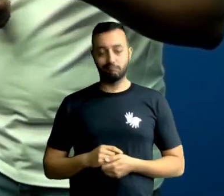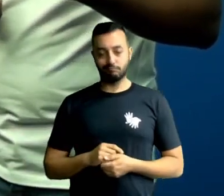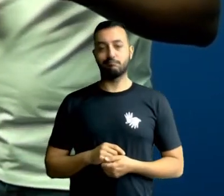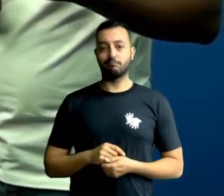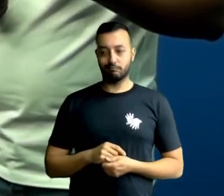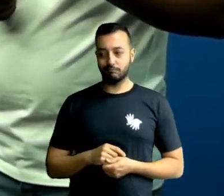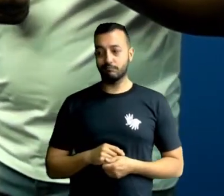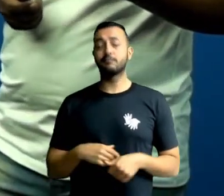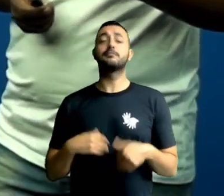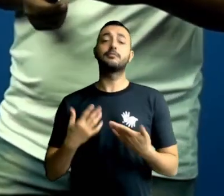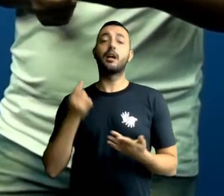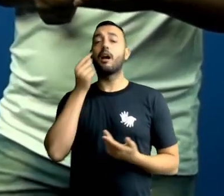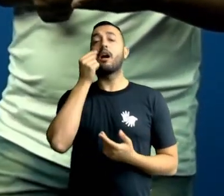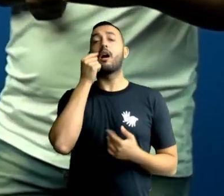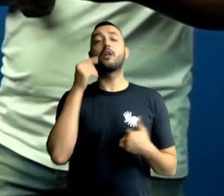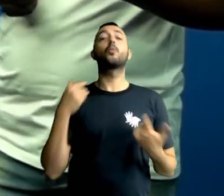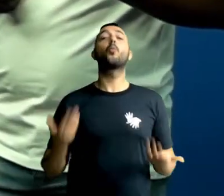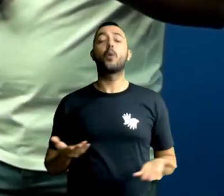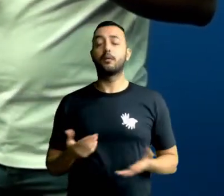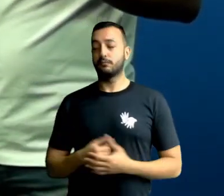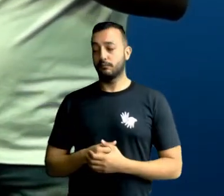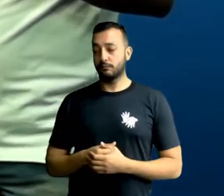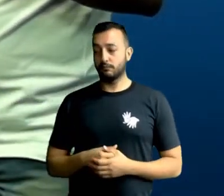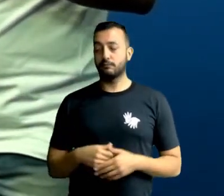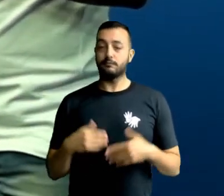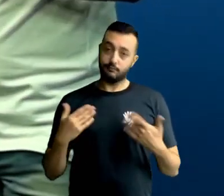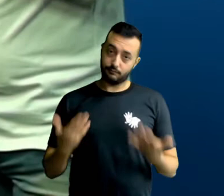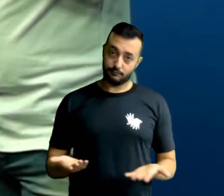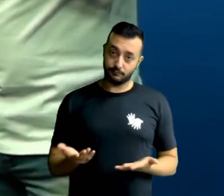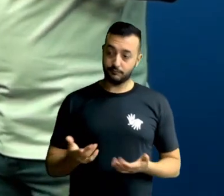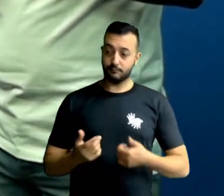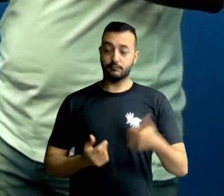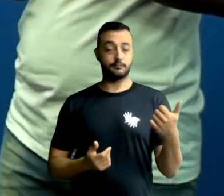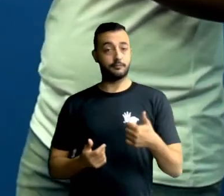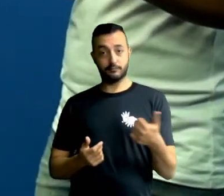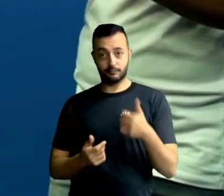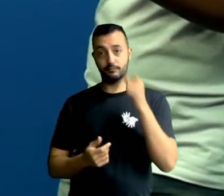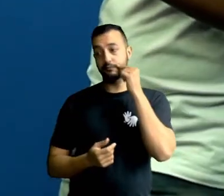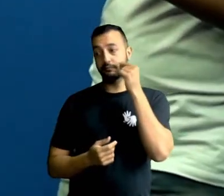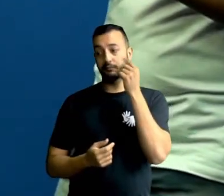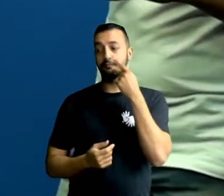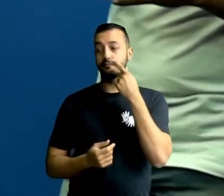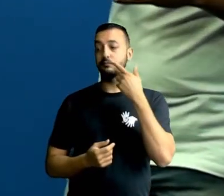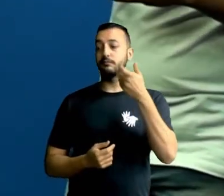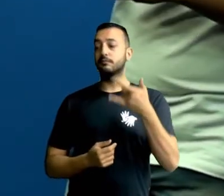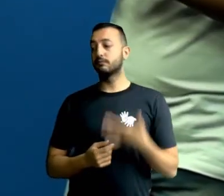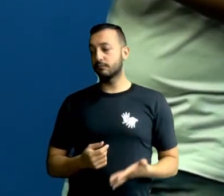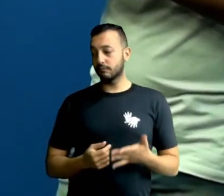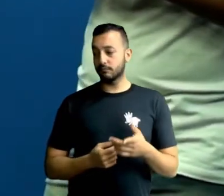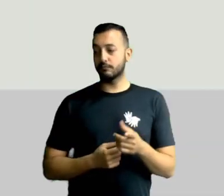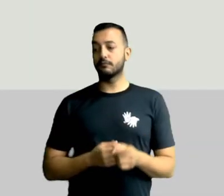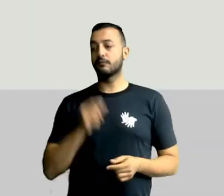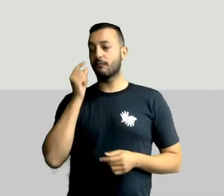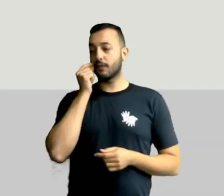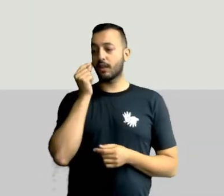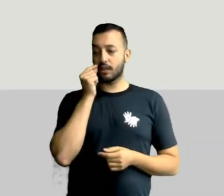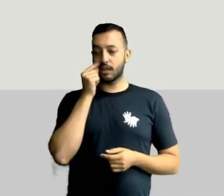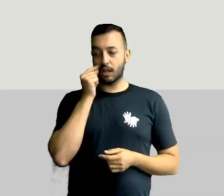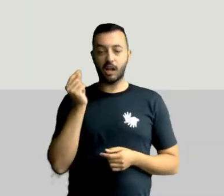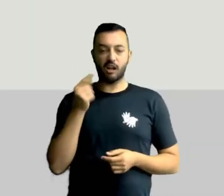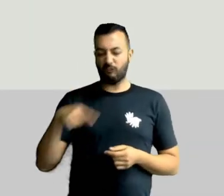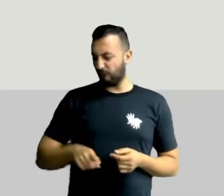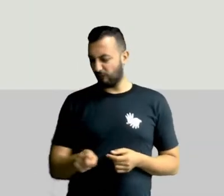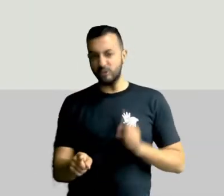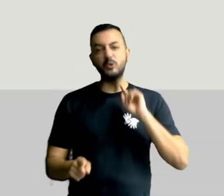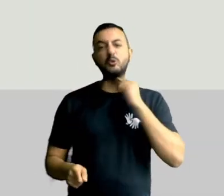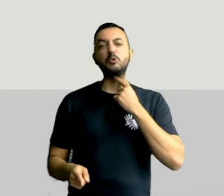transmitem a leptospirose. Mas que ratos são esses? Bem, o primeiro rato que eu quero falar é sobre a ratazana, o